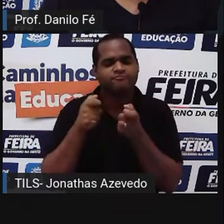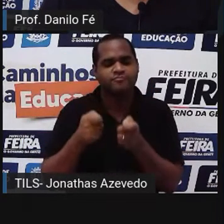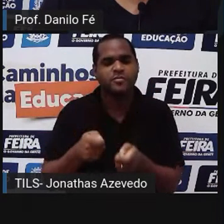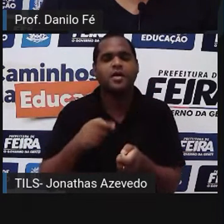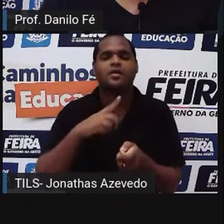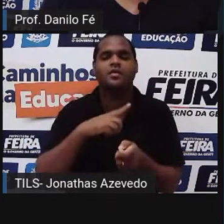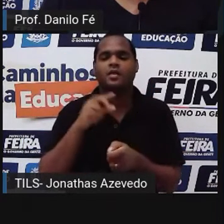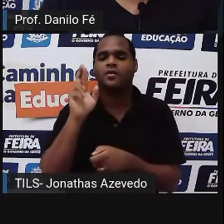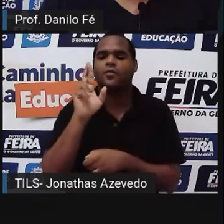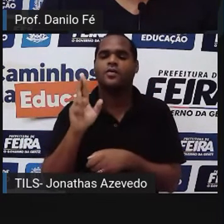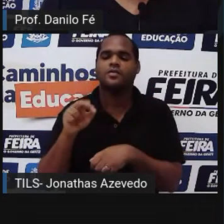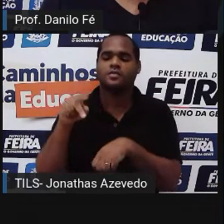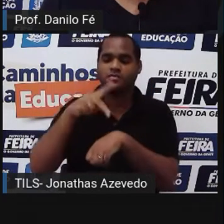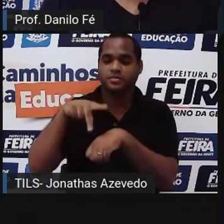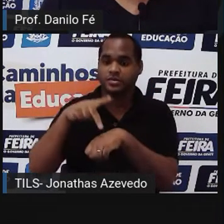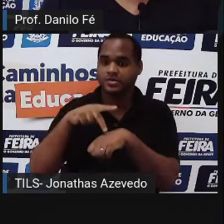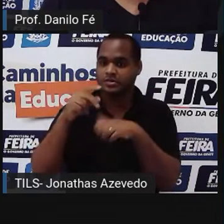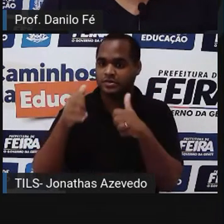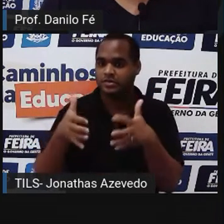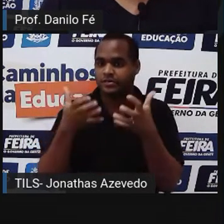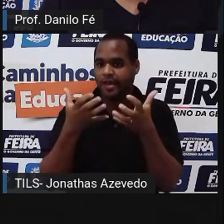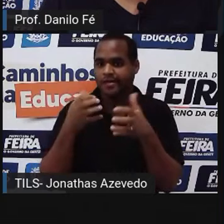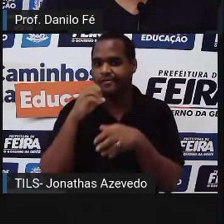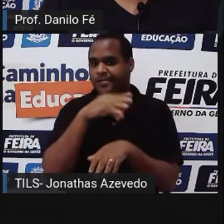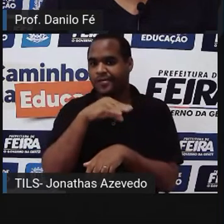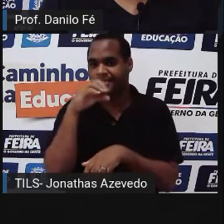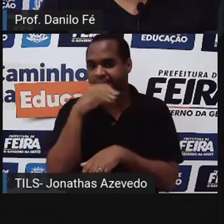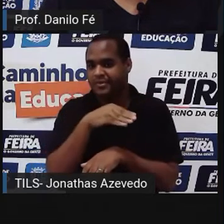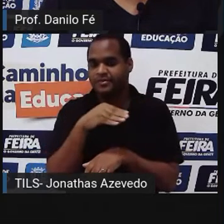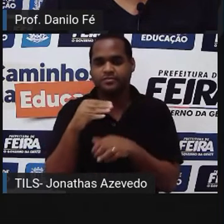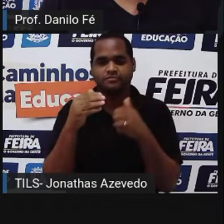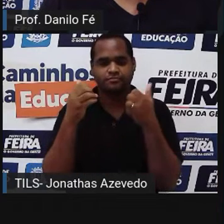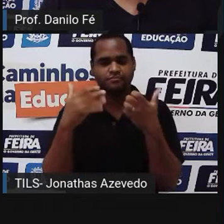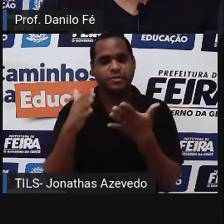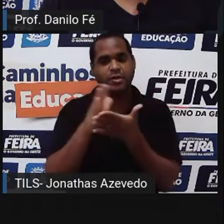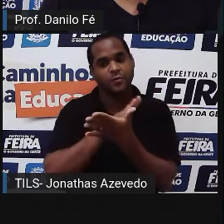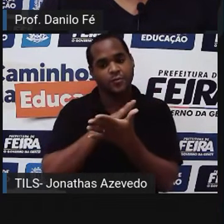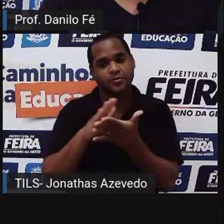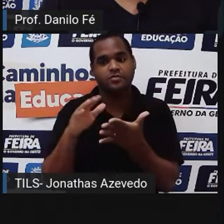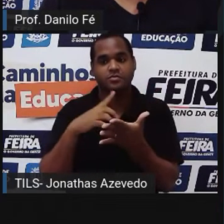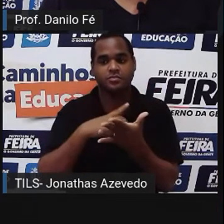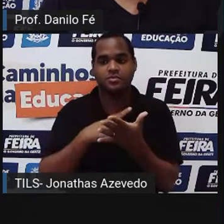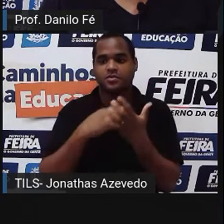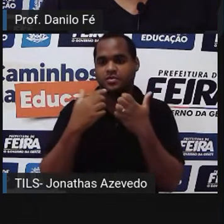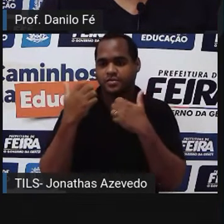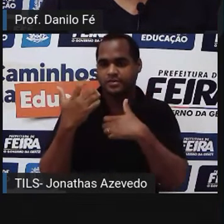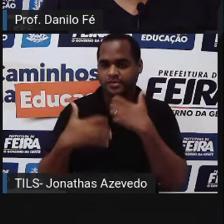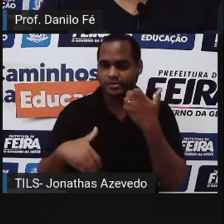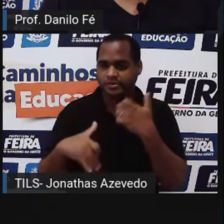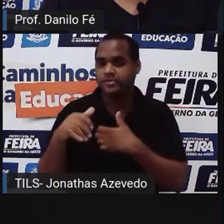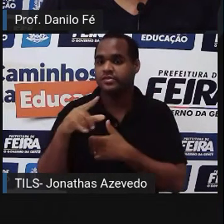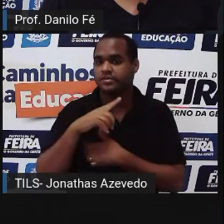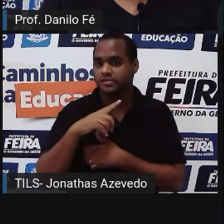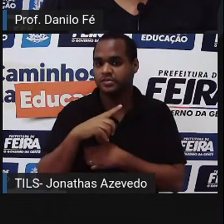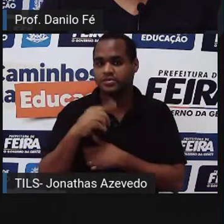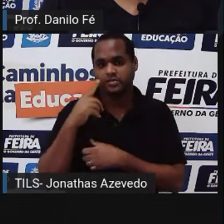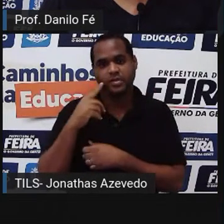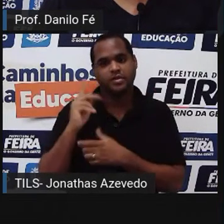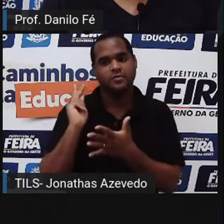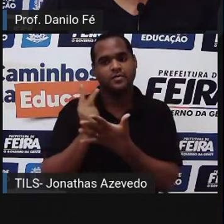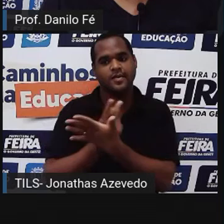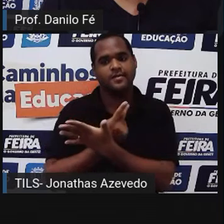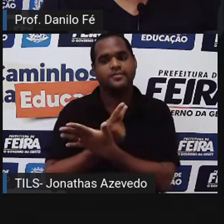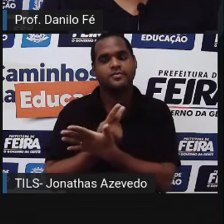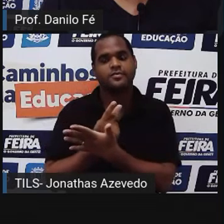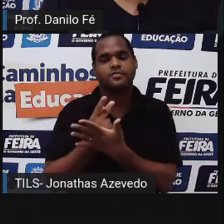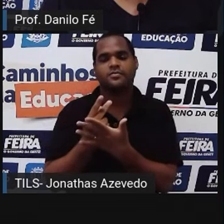se mostra extremamente brutal. Há quem diga até que houve um erro também do Hitler,